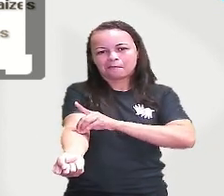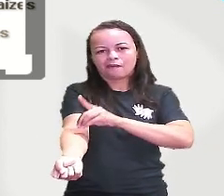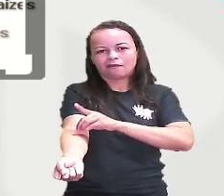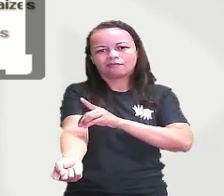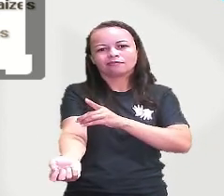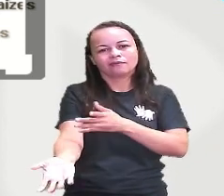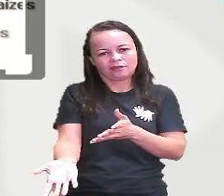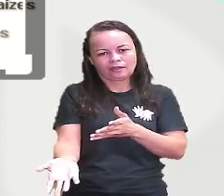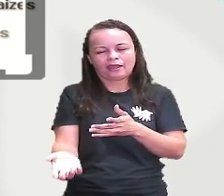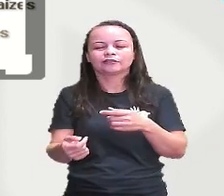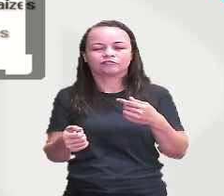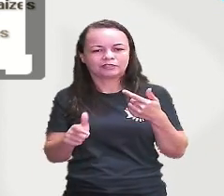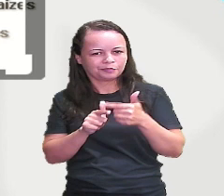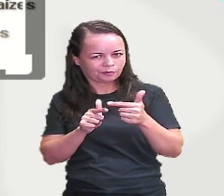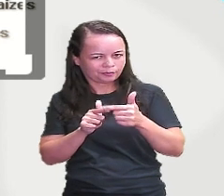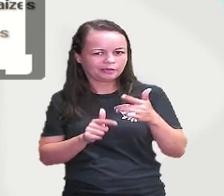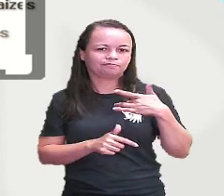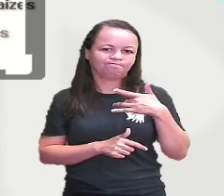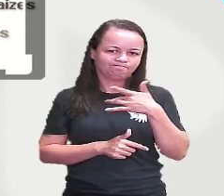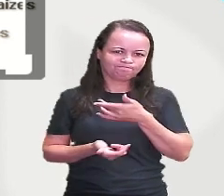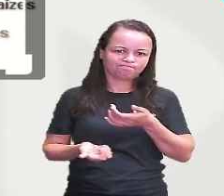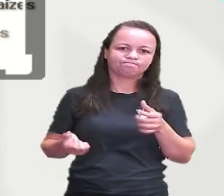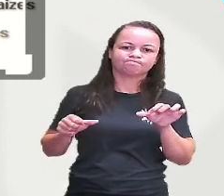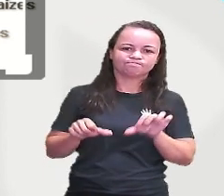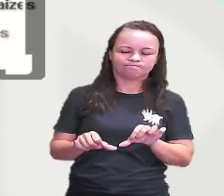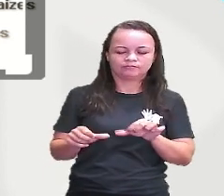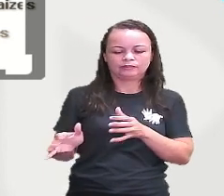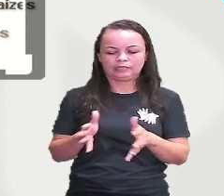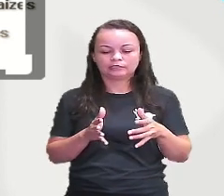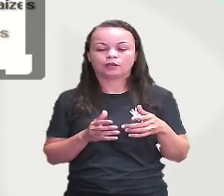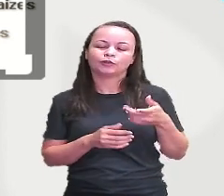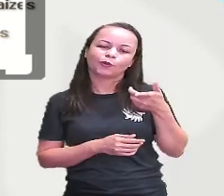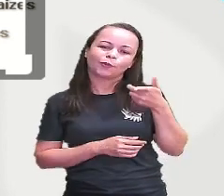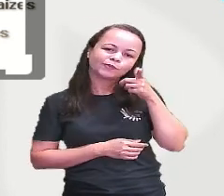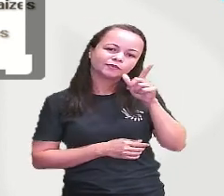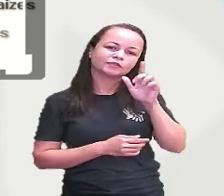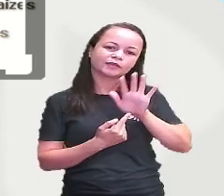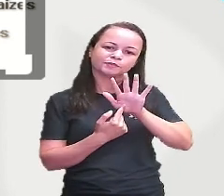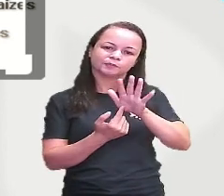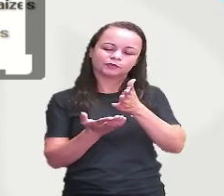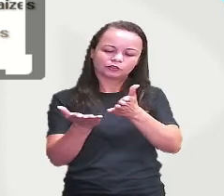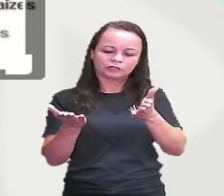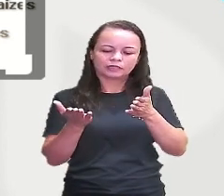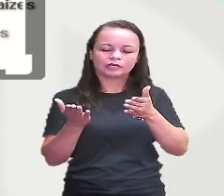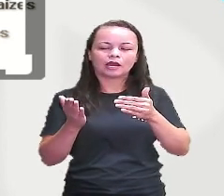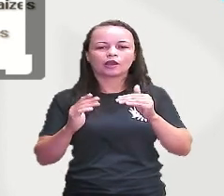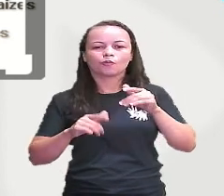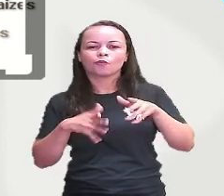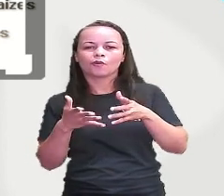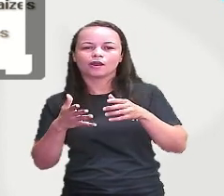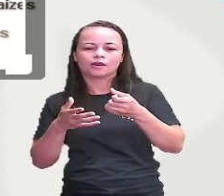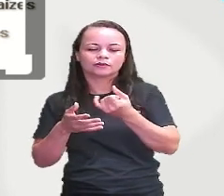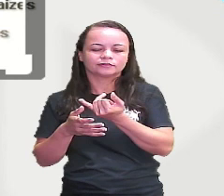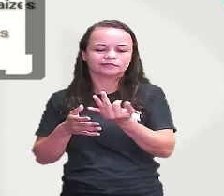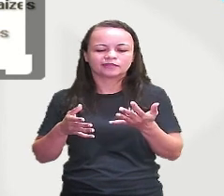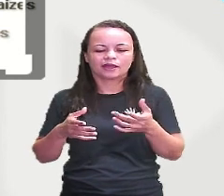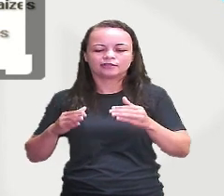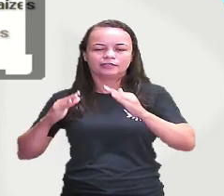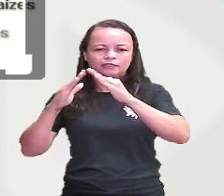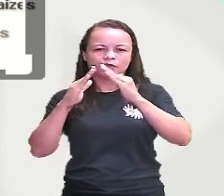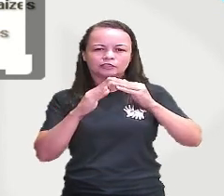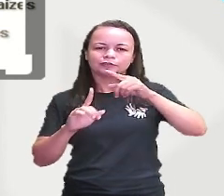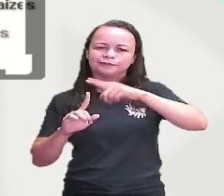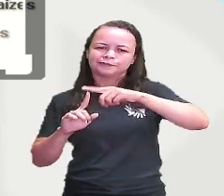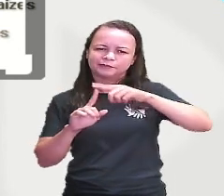saúde, tá certo? Então observem que aí nessa pirâmide a gente consegue ter uma noção da quantidade de cada tipo de alimento que a